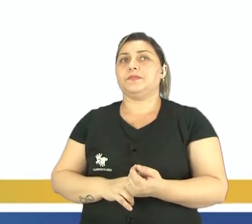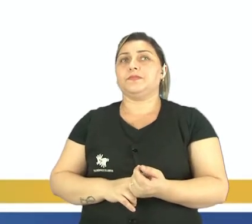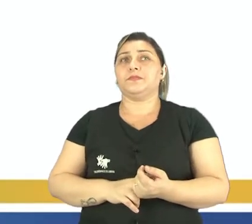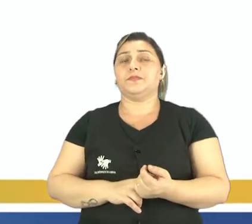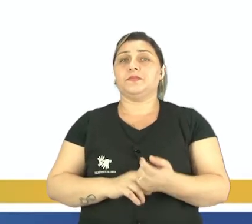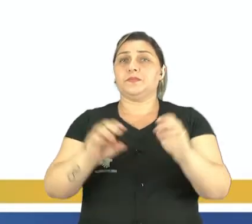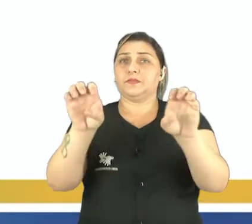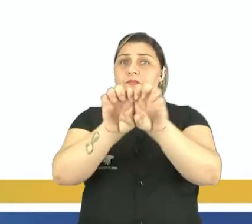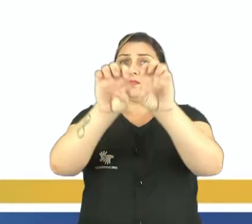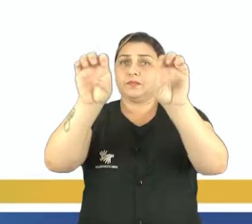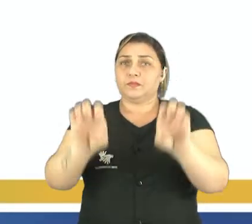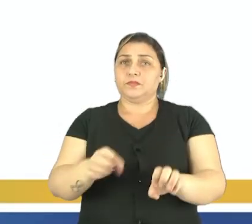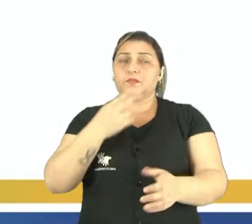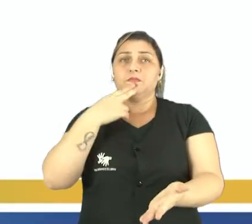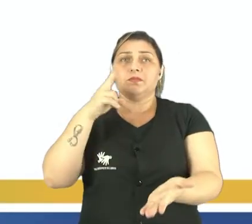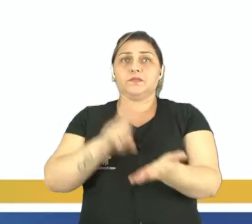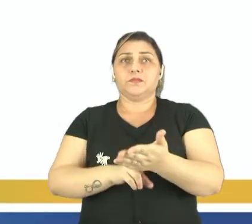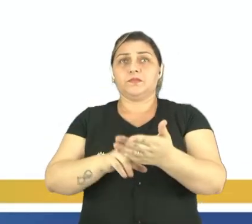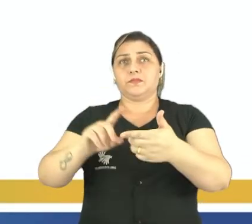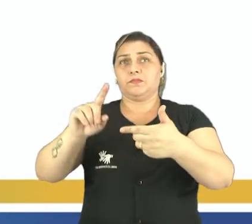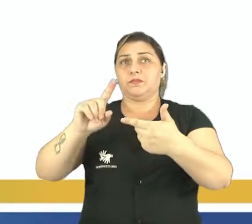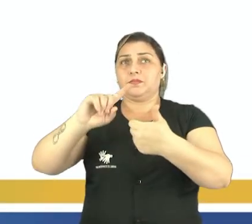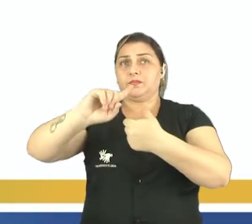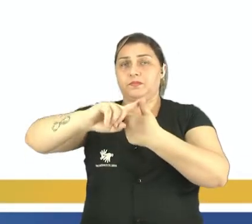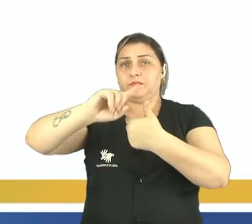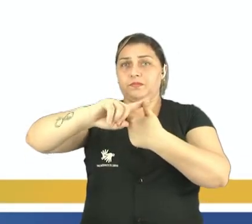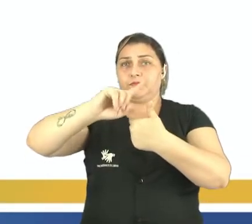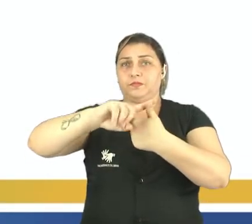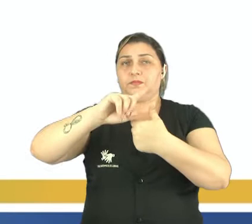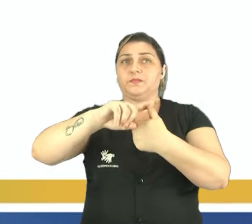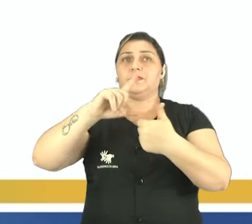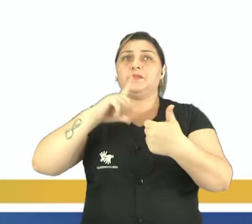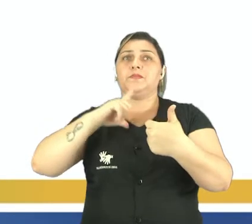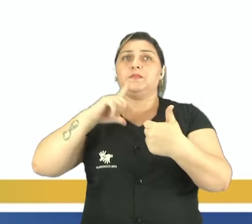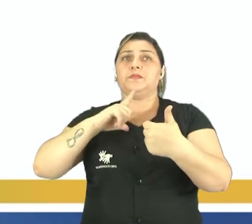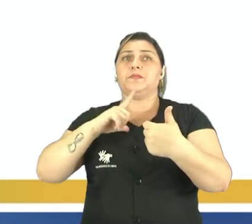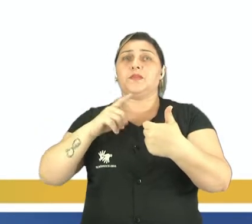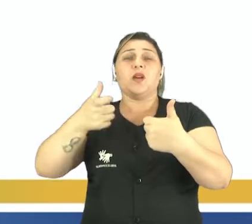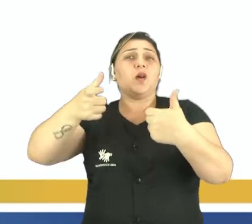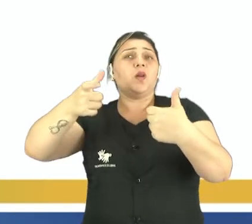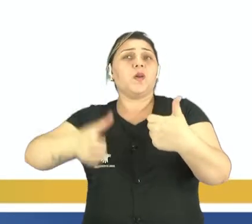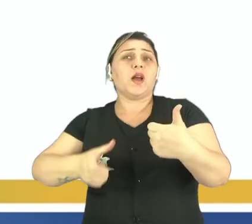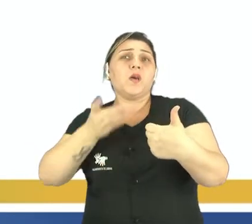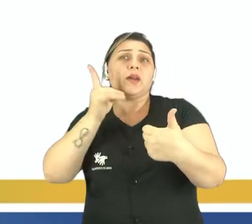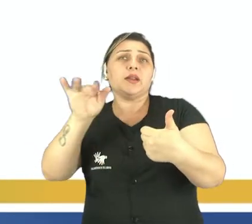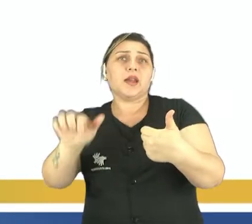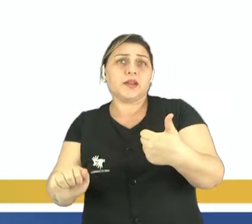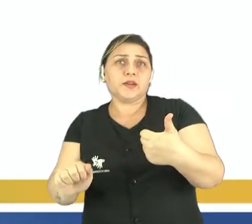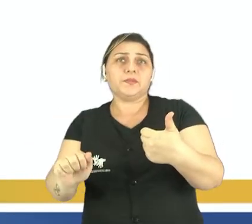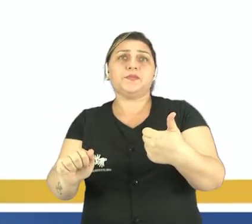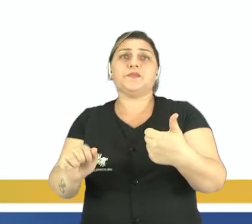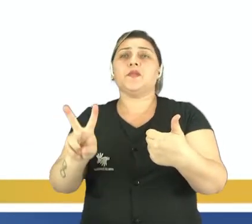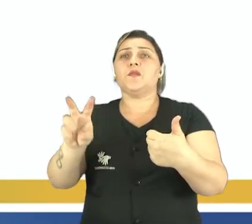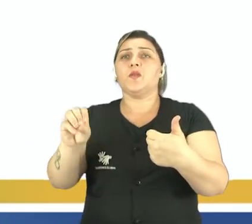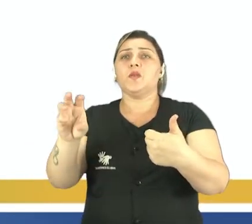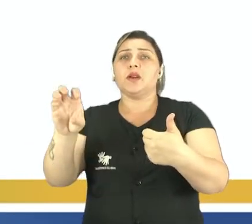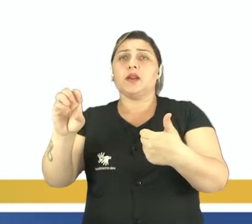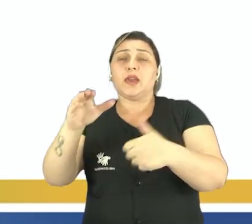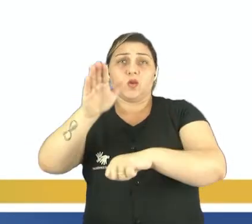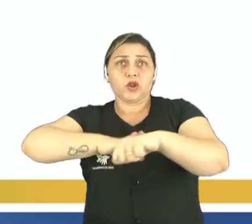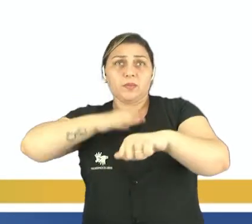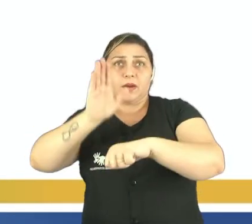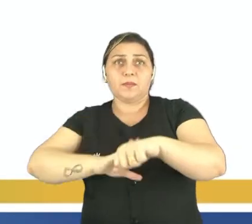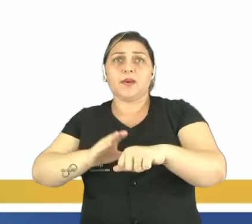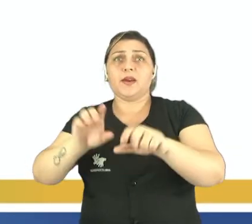a estrutura da carta. A estrutura da carta, ela tem o local e a data, o vocativo,